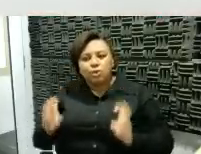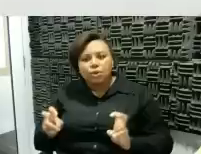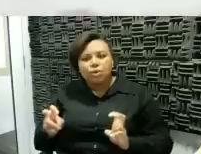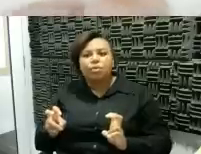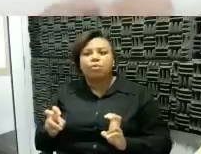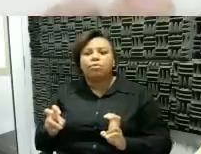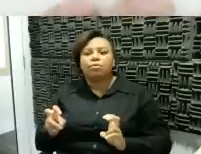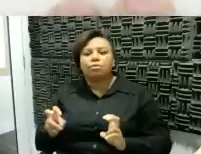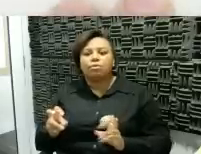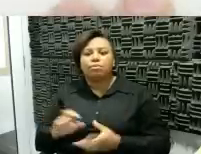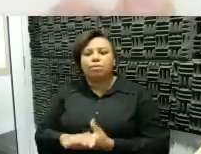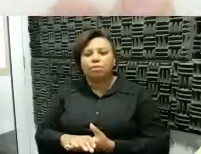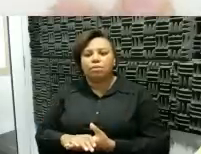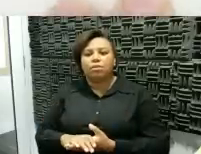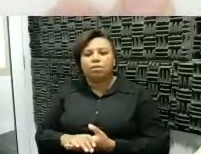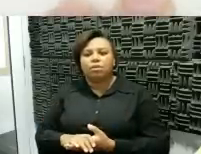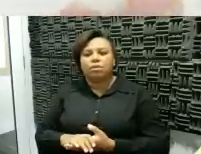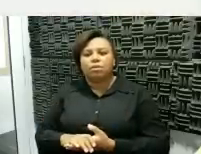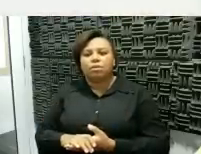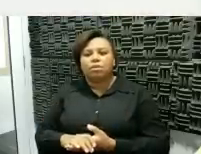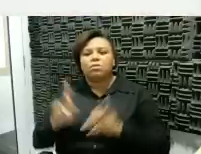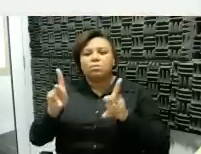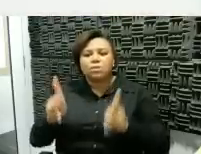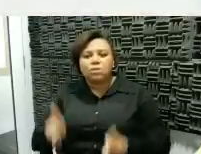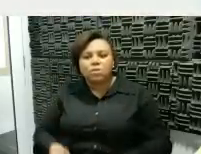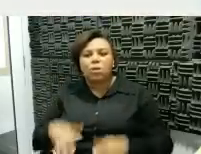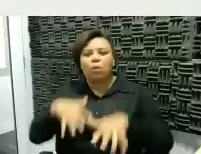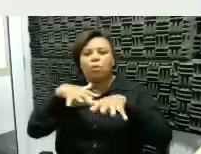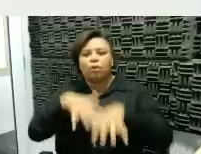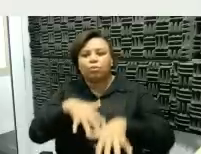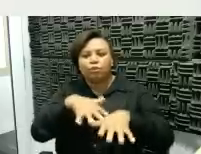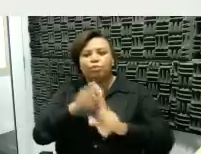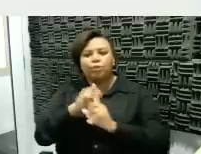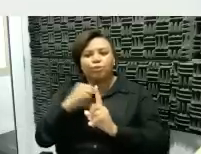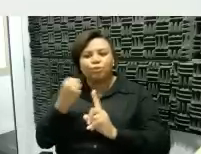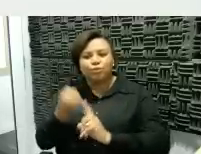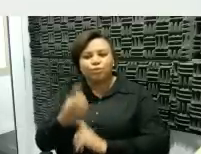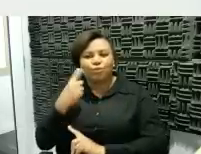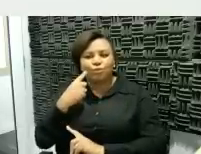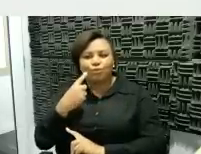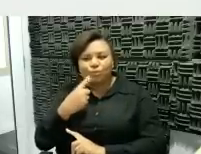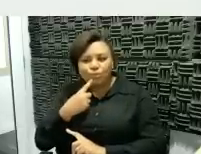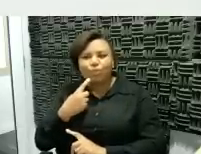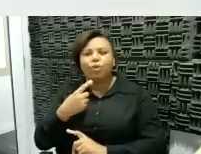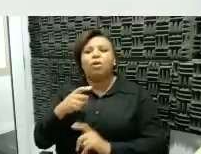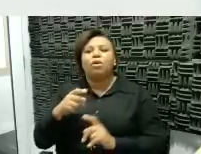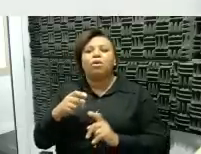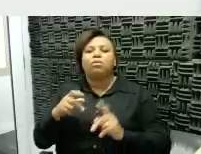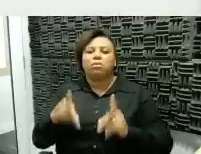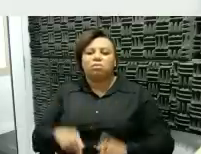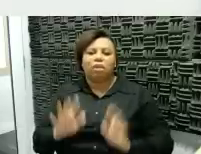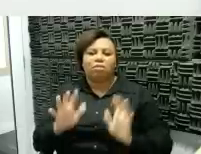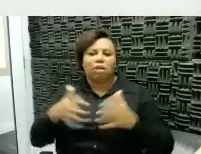pessoas do movimento surdo ou das pessoas com Transtorno do espectro autista ou síndrome de áspera digamos assim